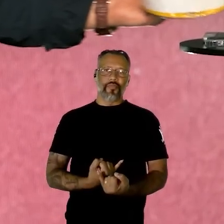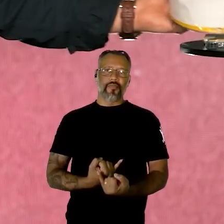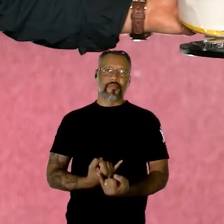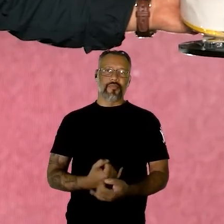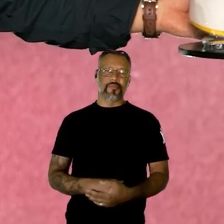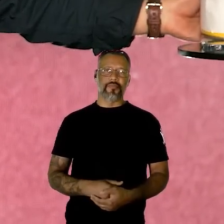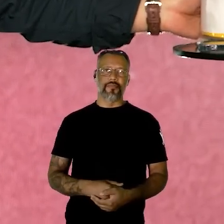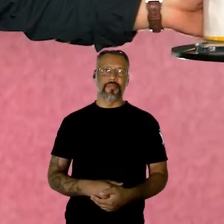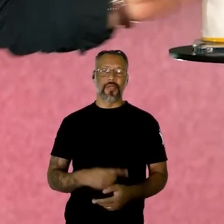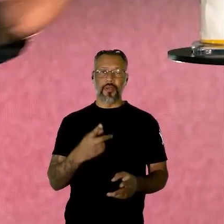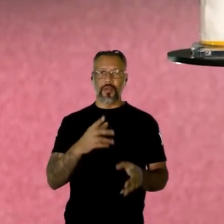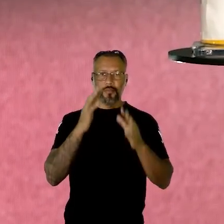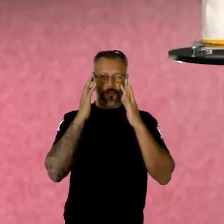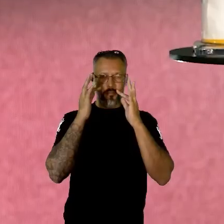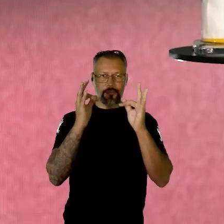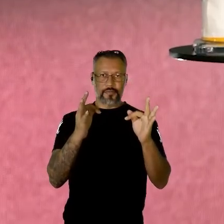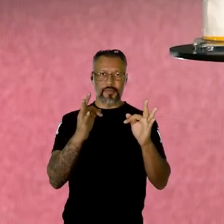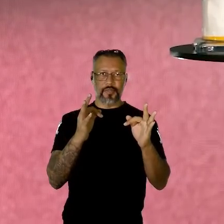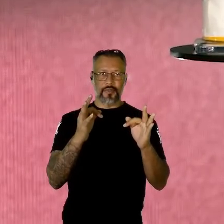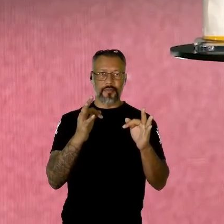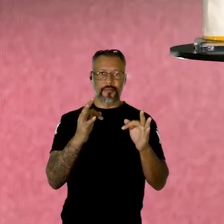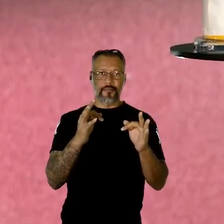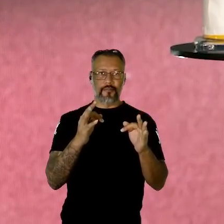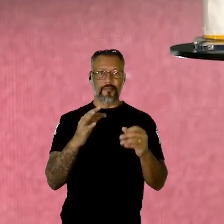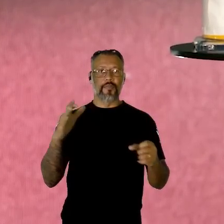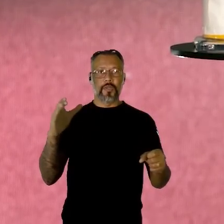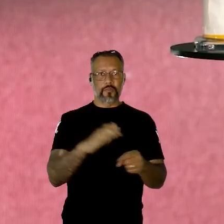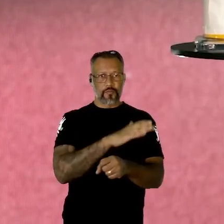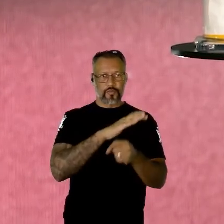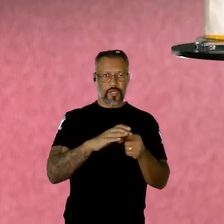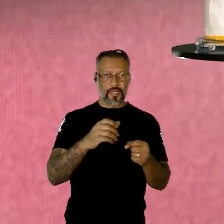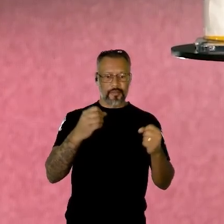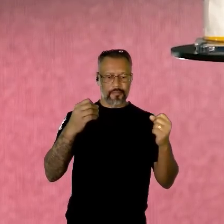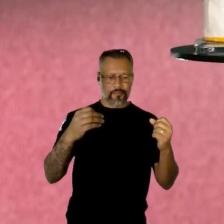Observe essa lata cheia